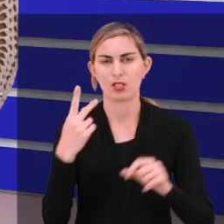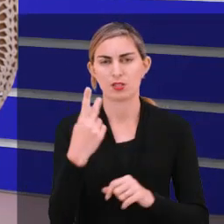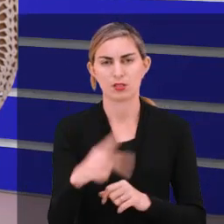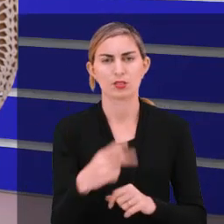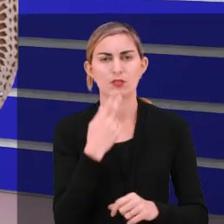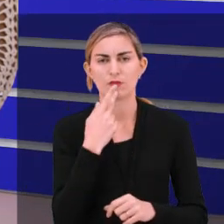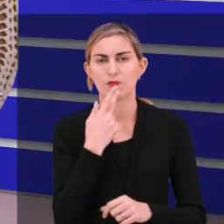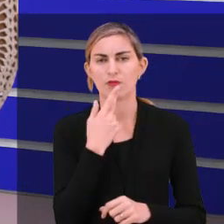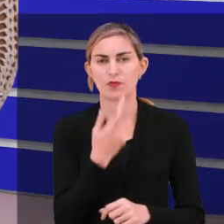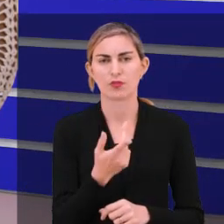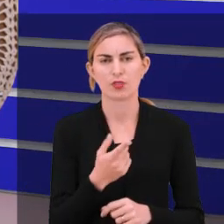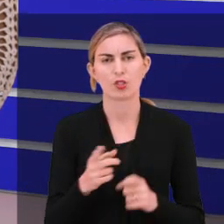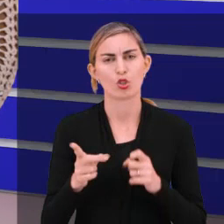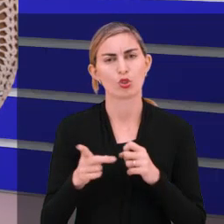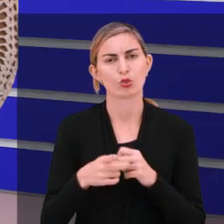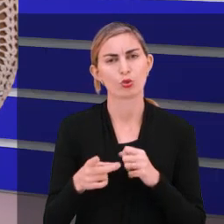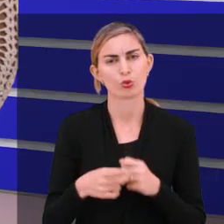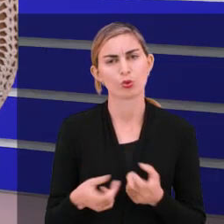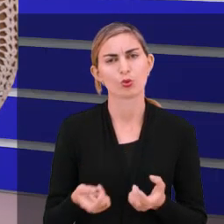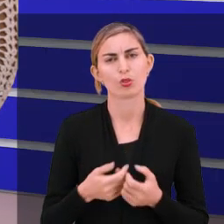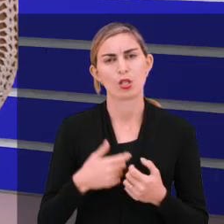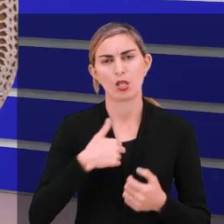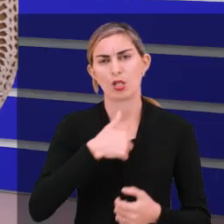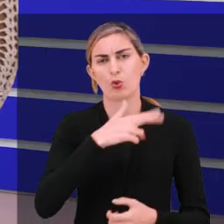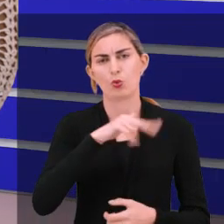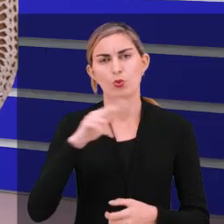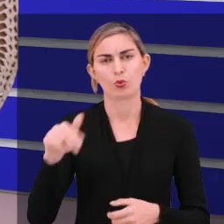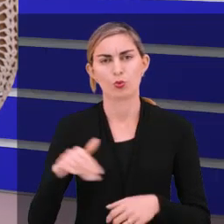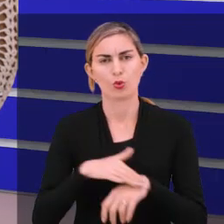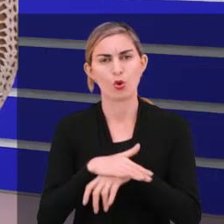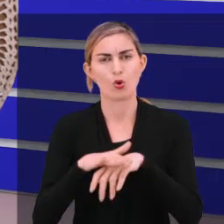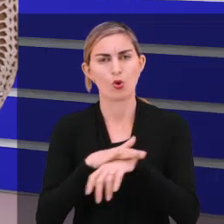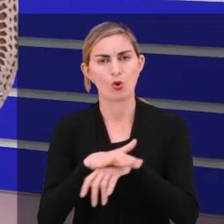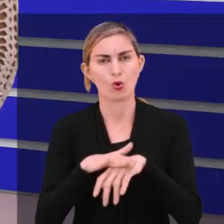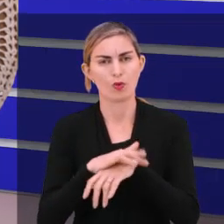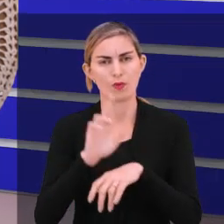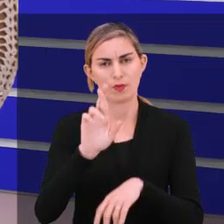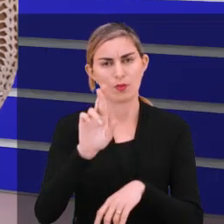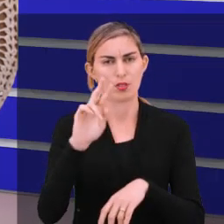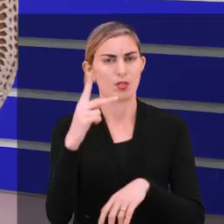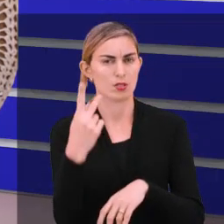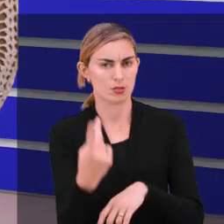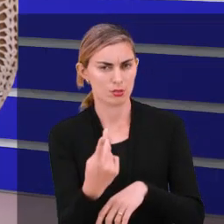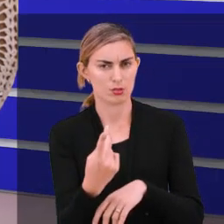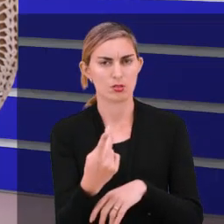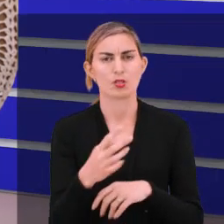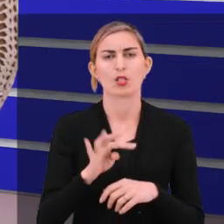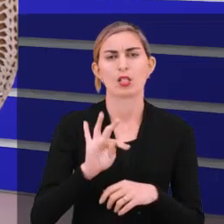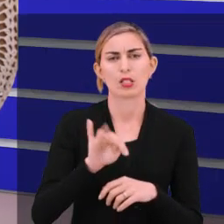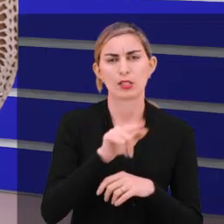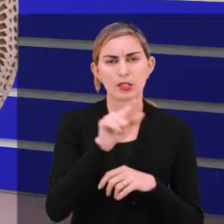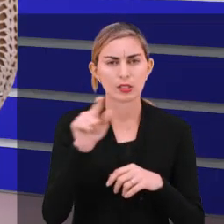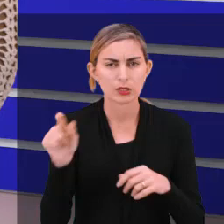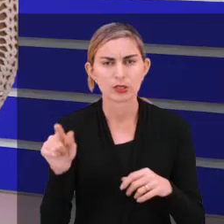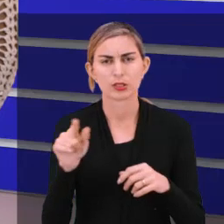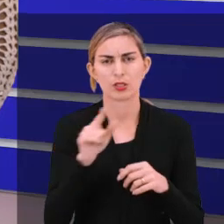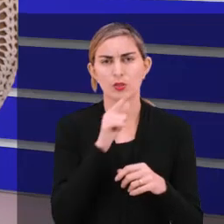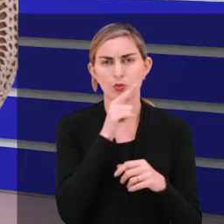foi o seguinte: doutora Andréia, eu nunca conversei com uma pessoa do RH